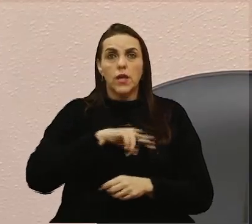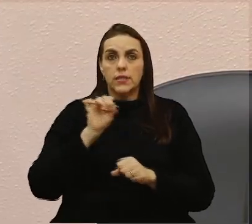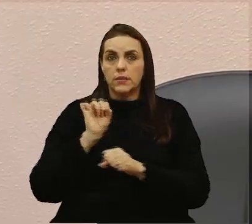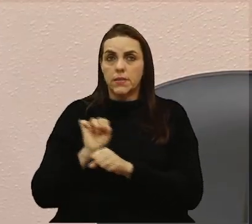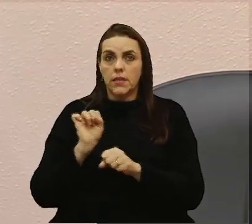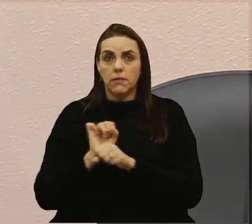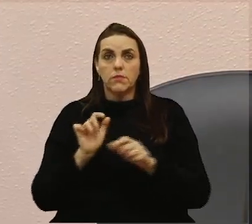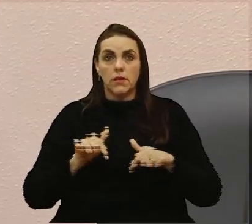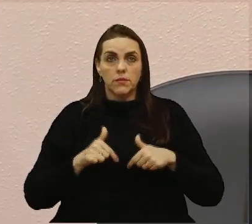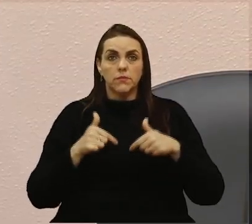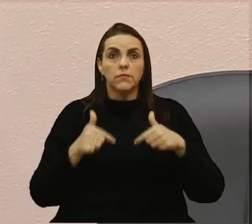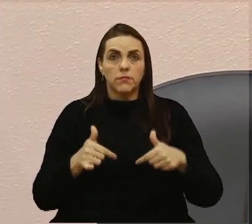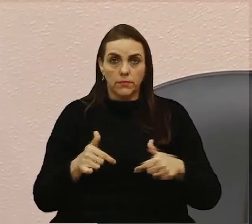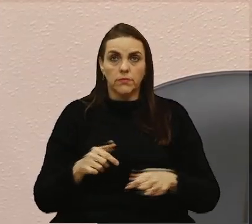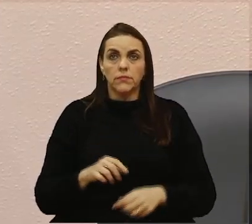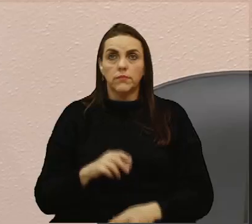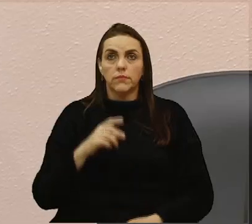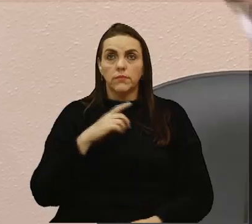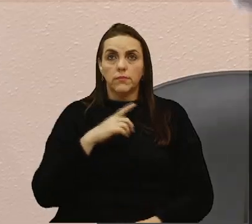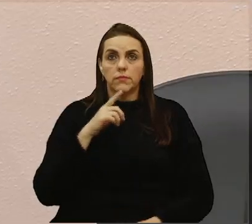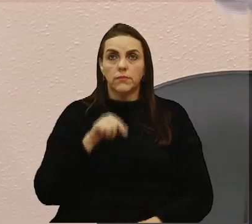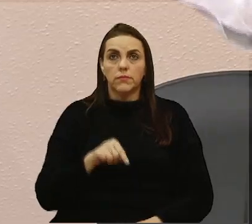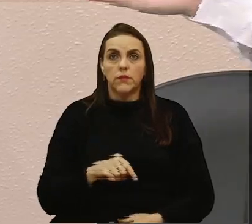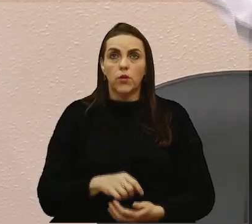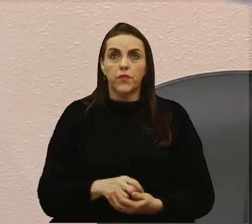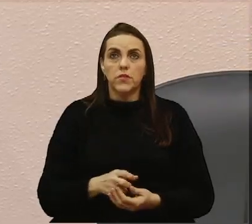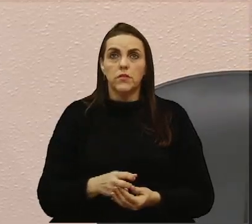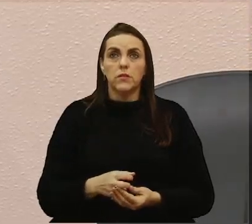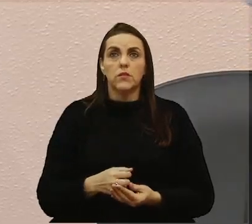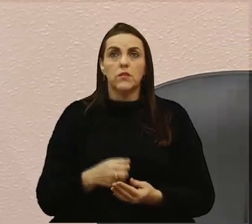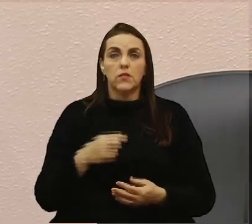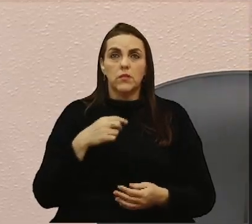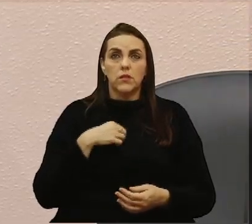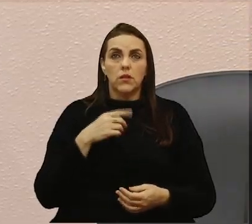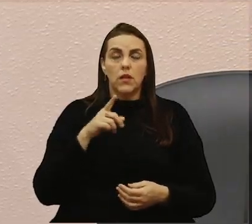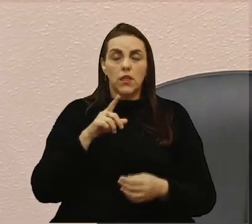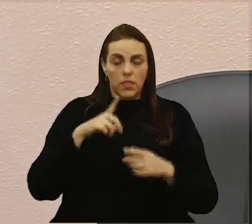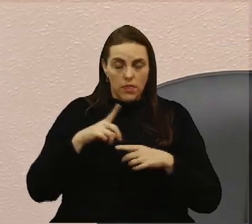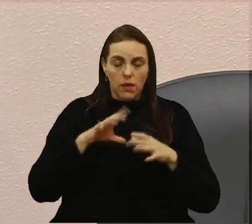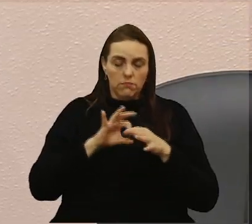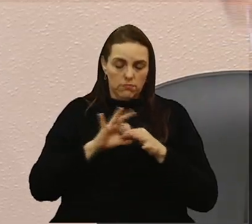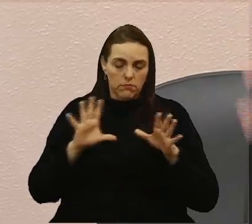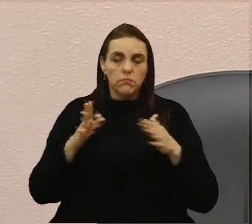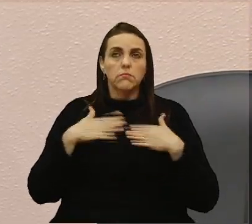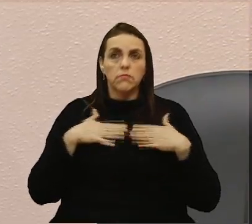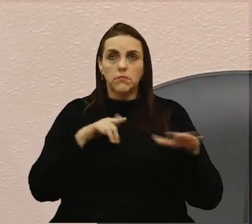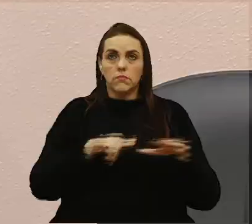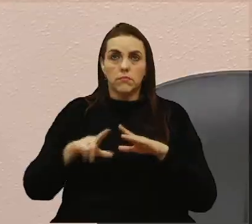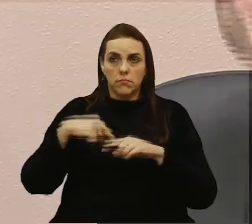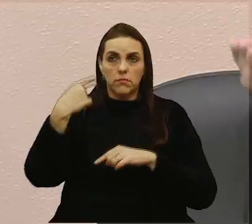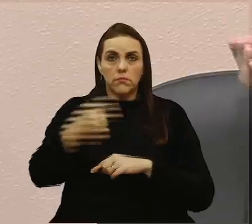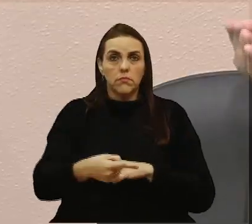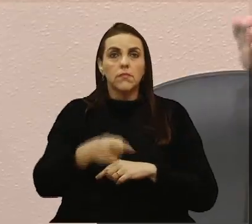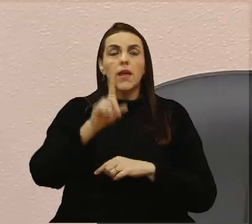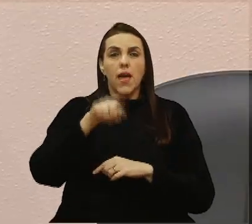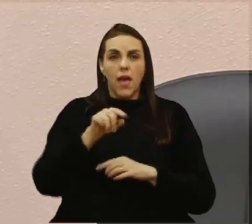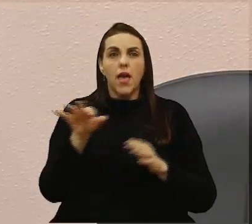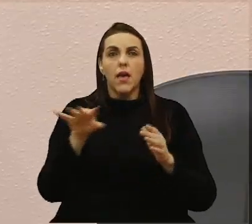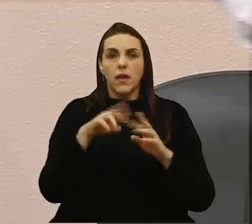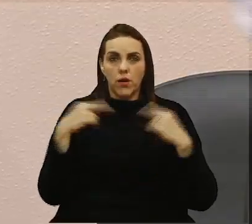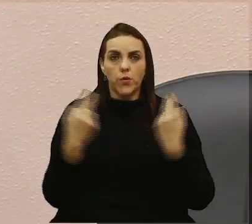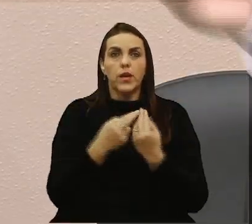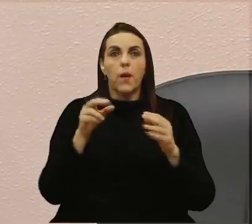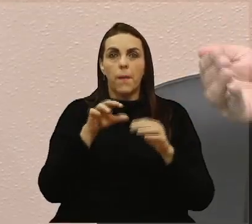ações urgentes e já me coloquei à disposição para a semana que vem ou a outra fazermos a agenda em Brasília.